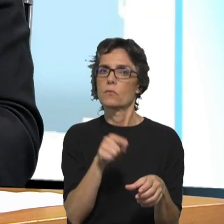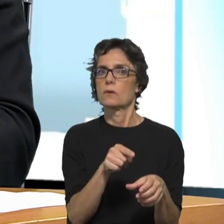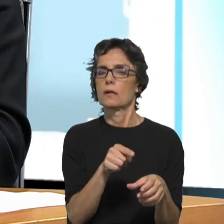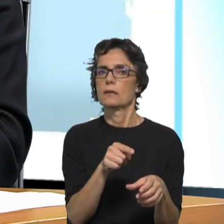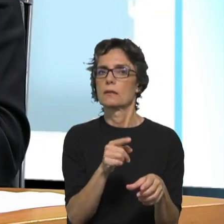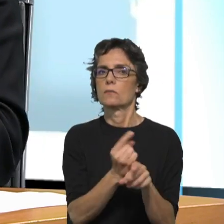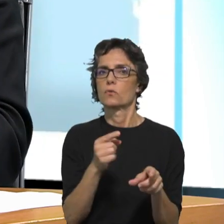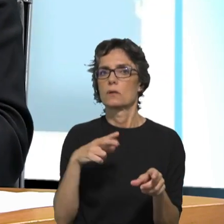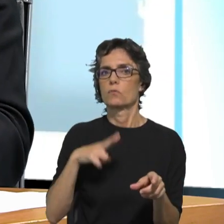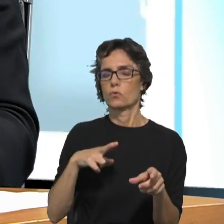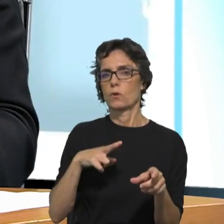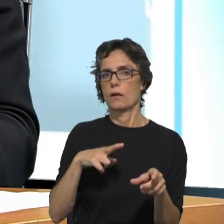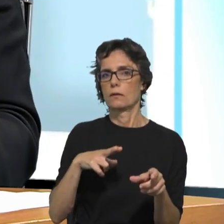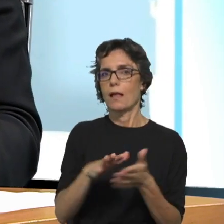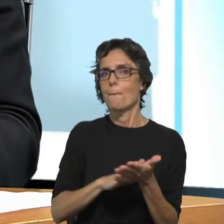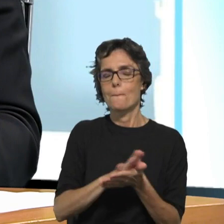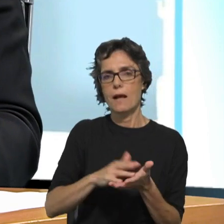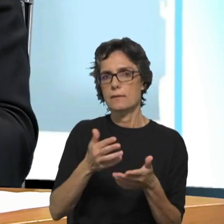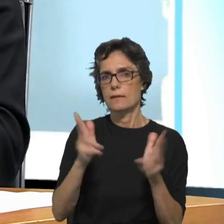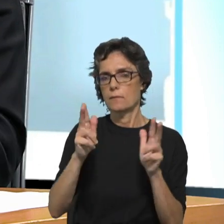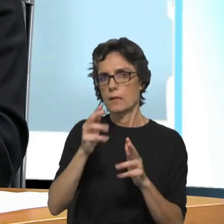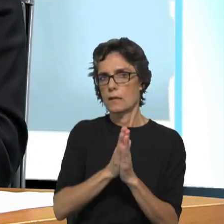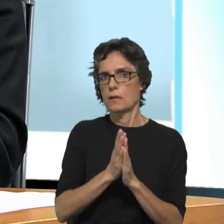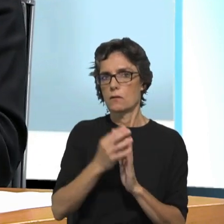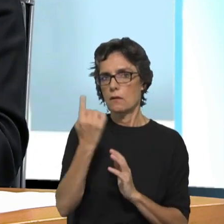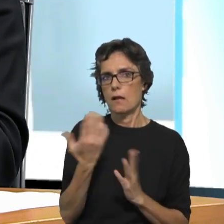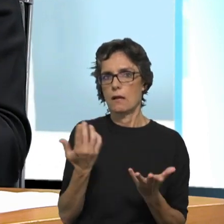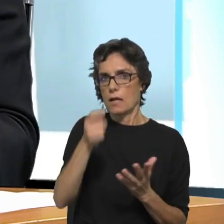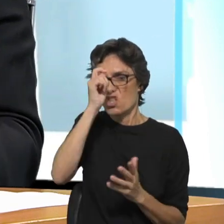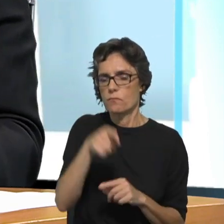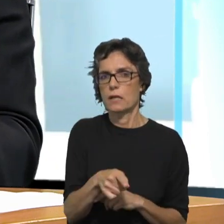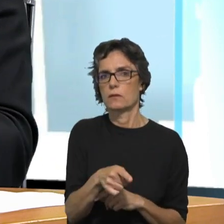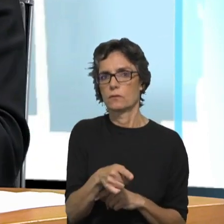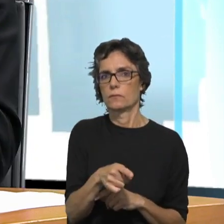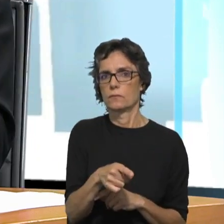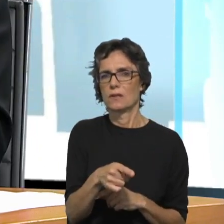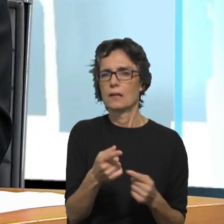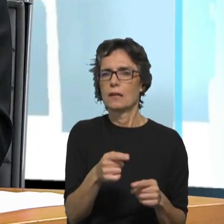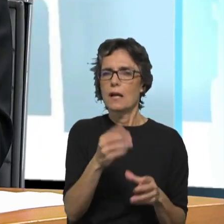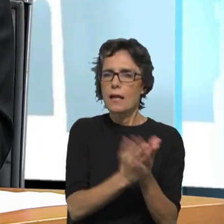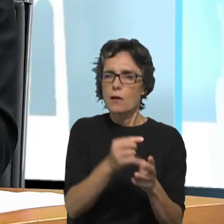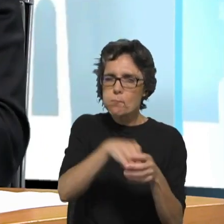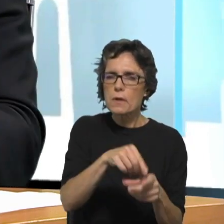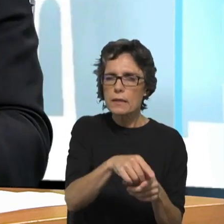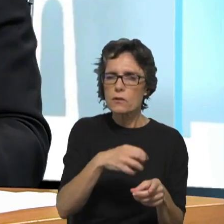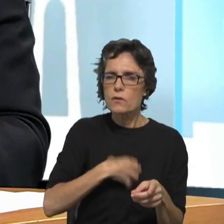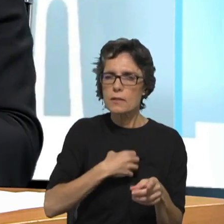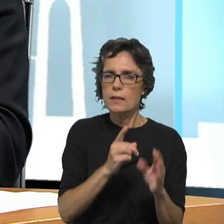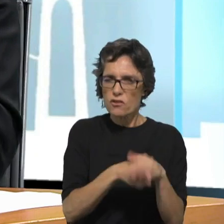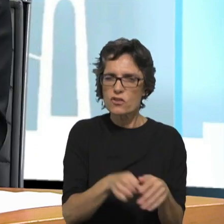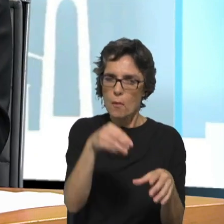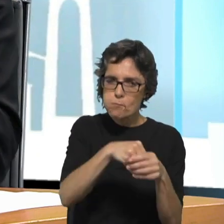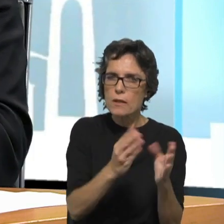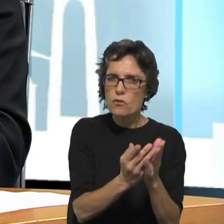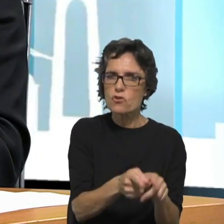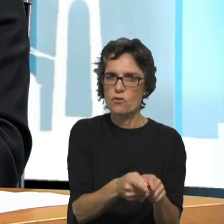muito sólidas de respeito da liberdade religiosa, haver os jovens sentirem-se discriminados na escola, a